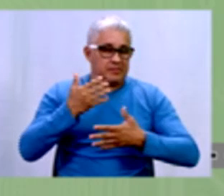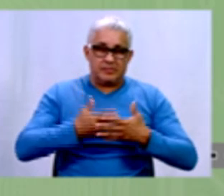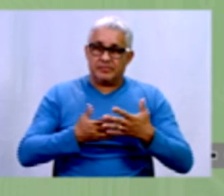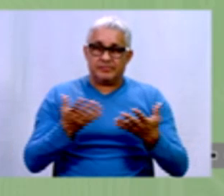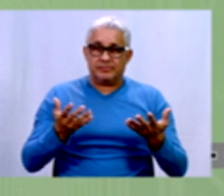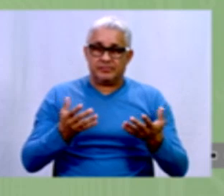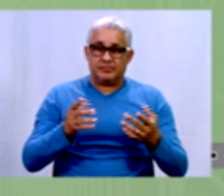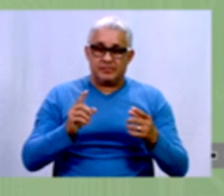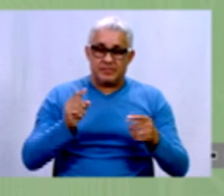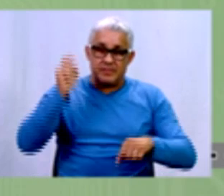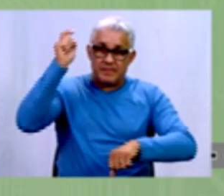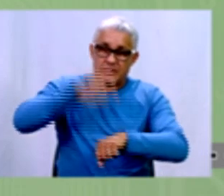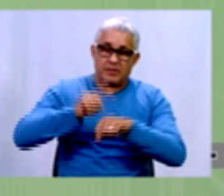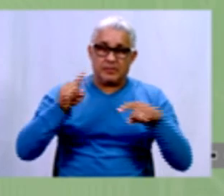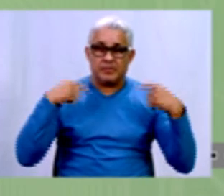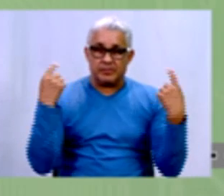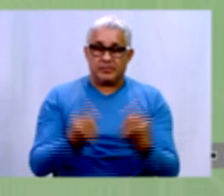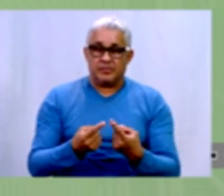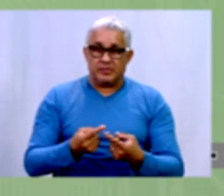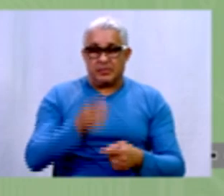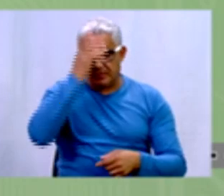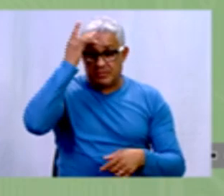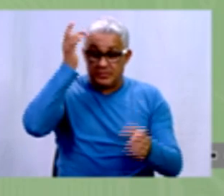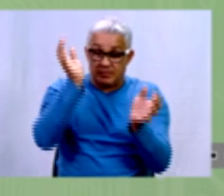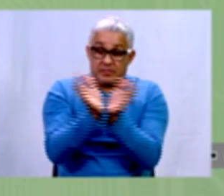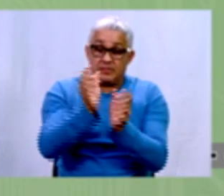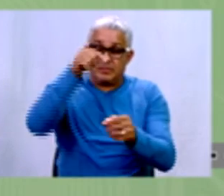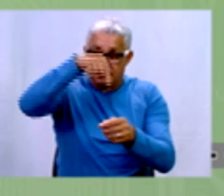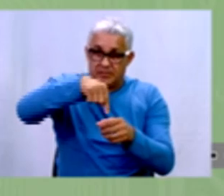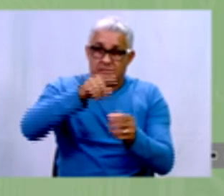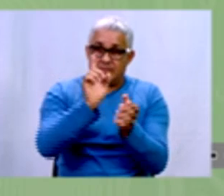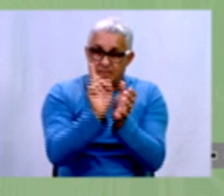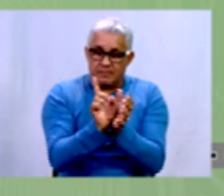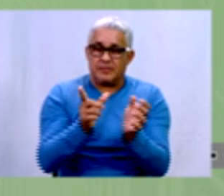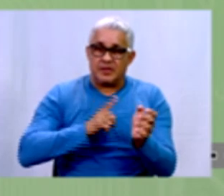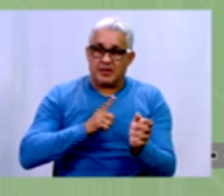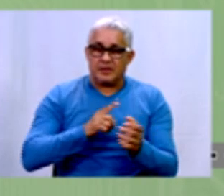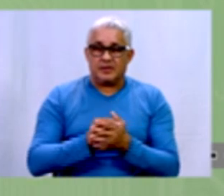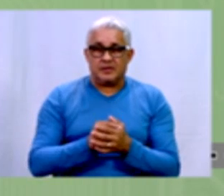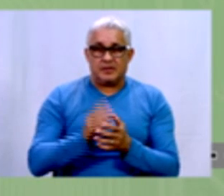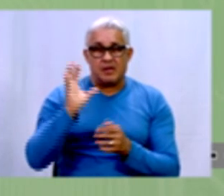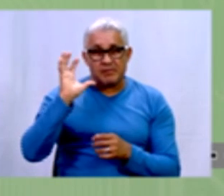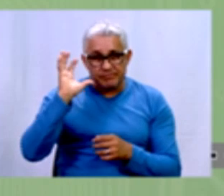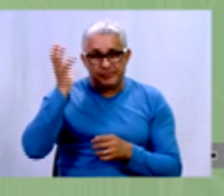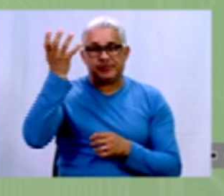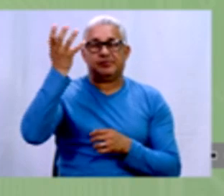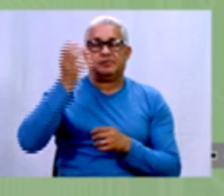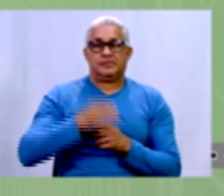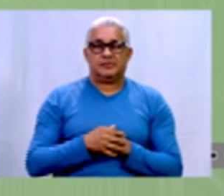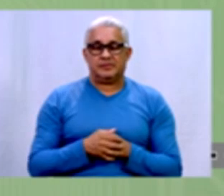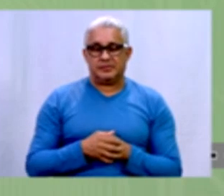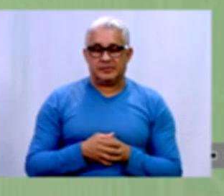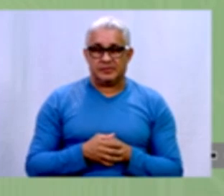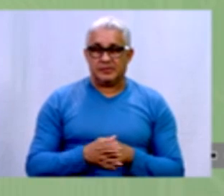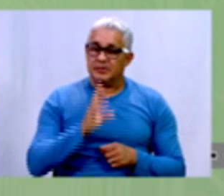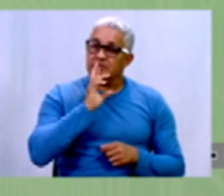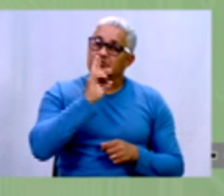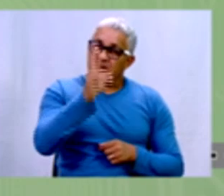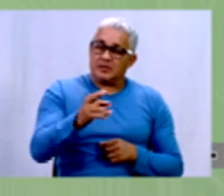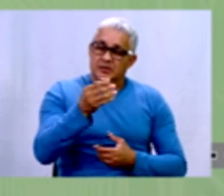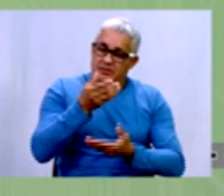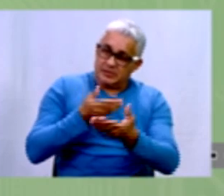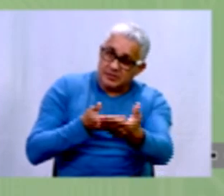momento da reunião. Mas se alguém do time tem uma solução para